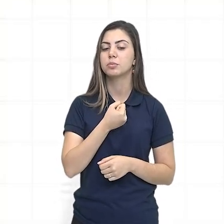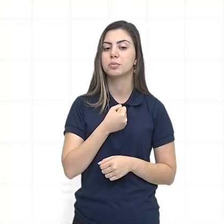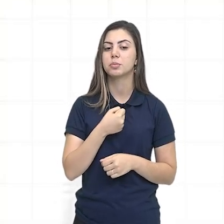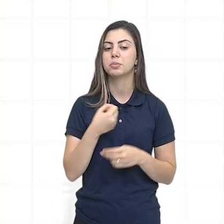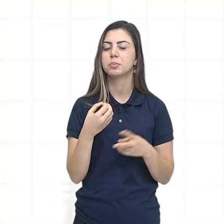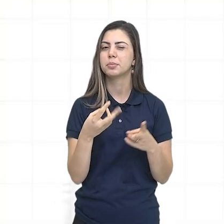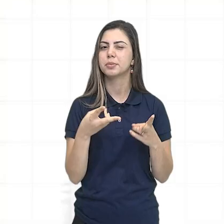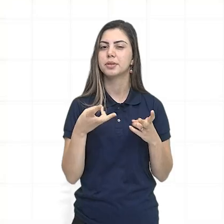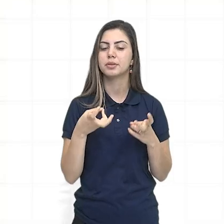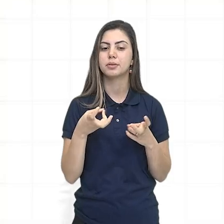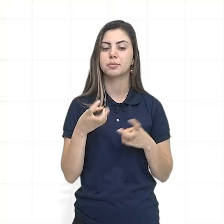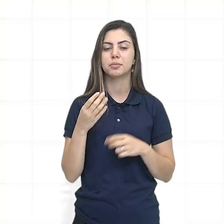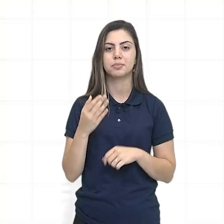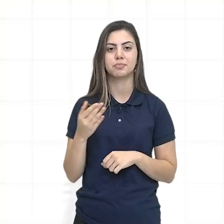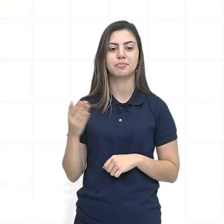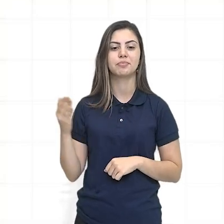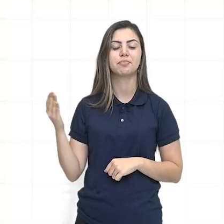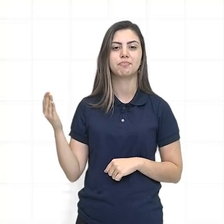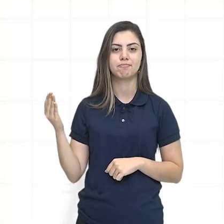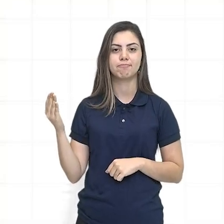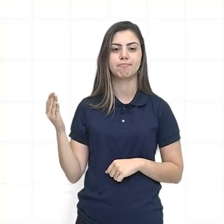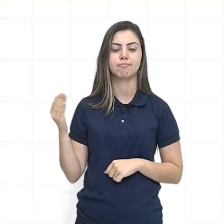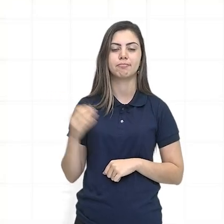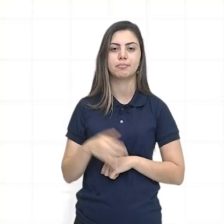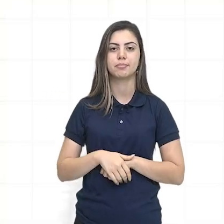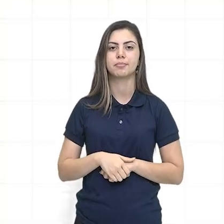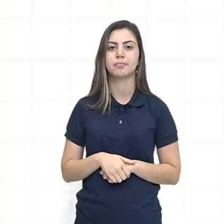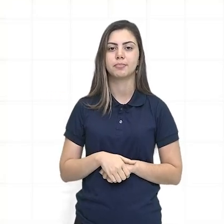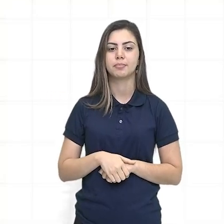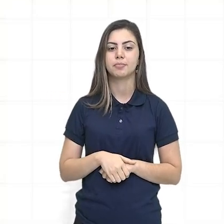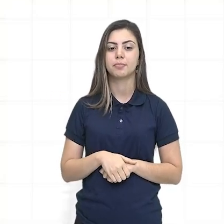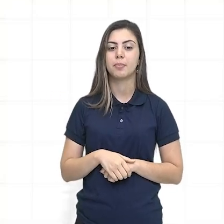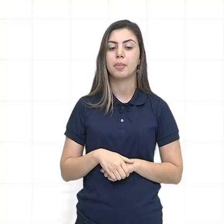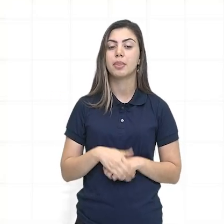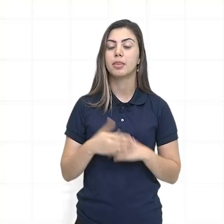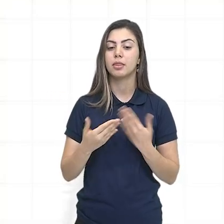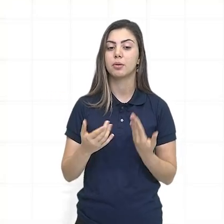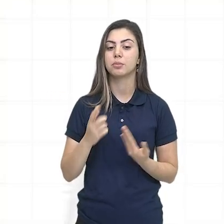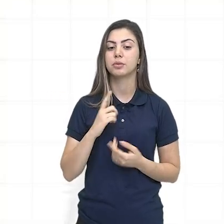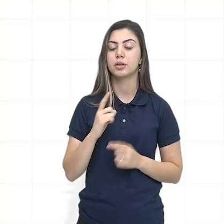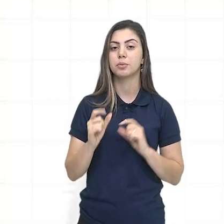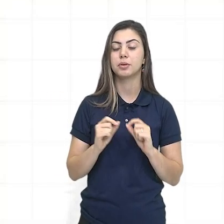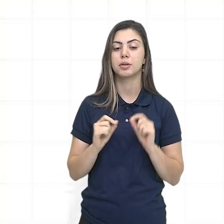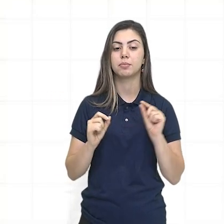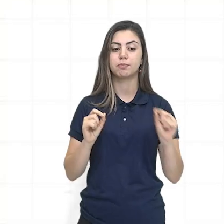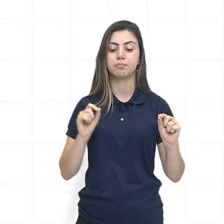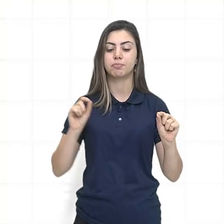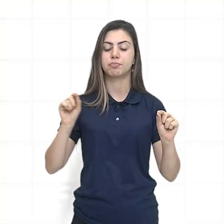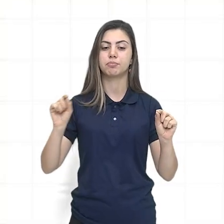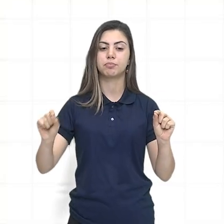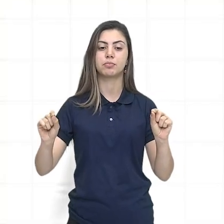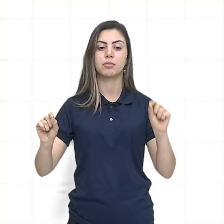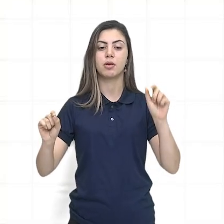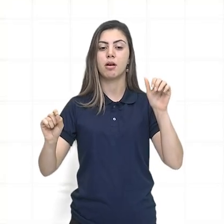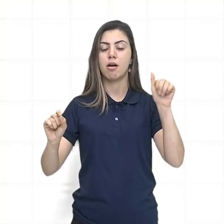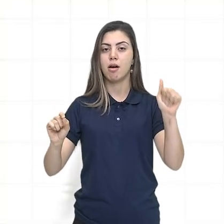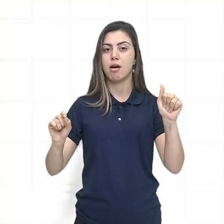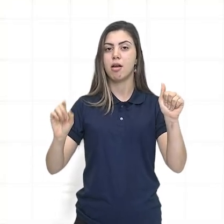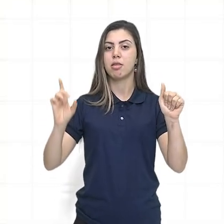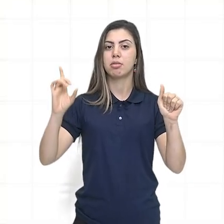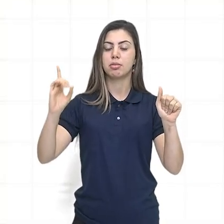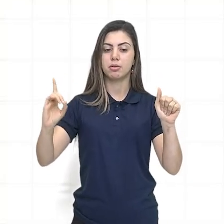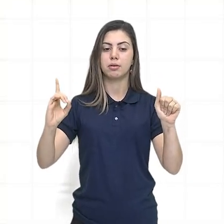aqui eu tenho, ó. Eu posso considerar o segmento AD, né? Ó. Eu